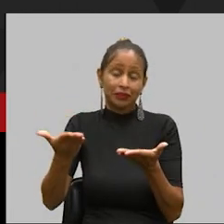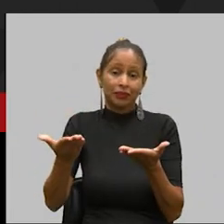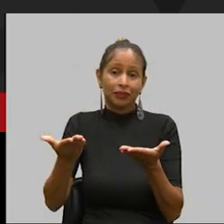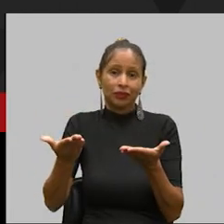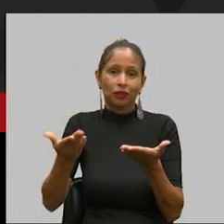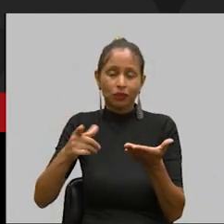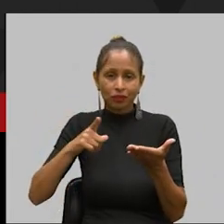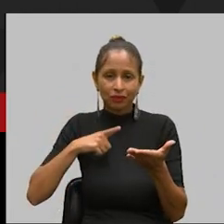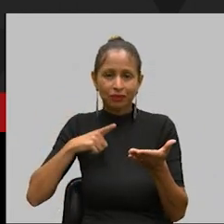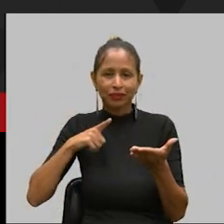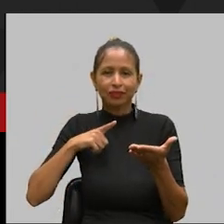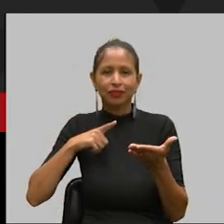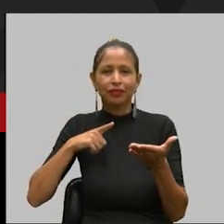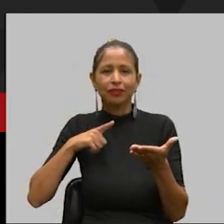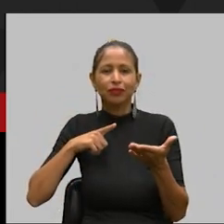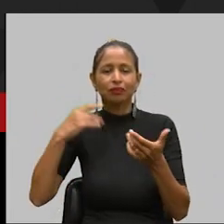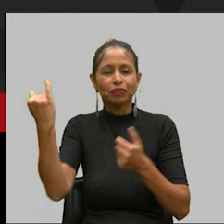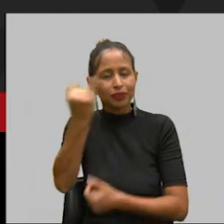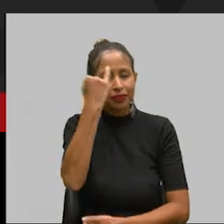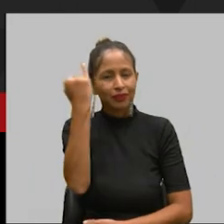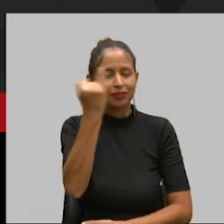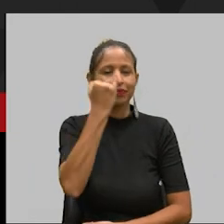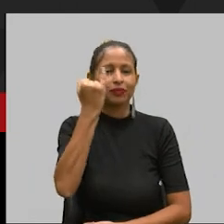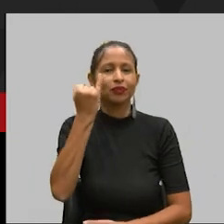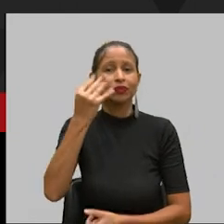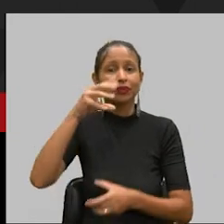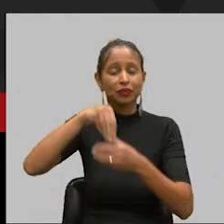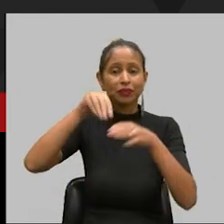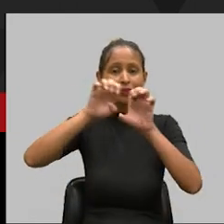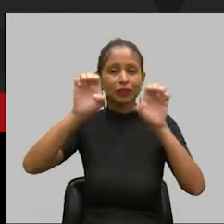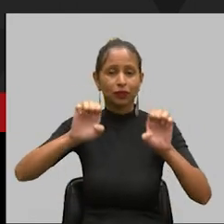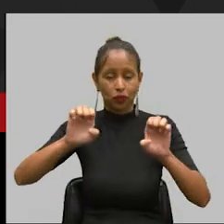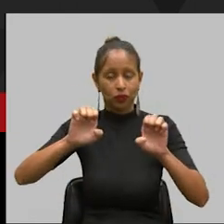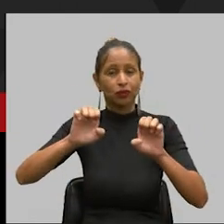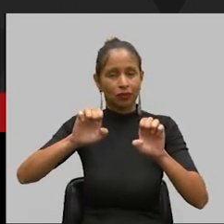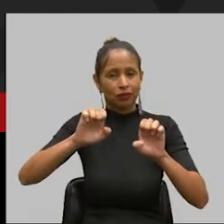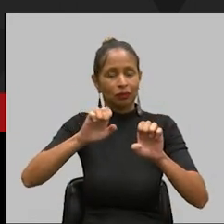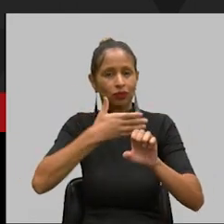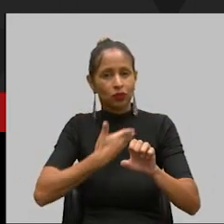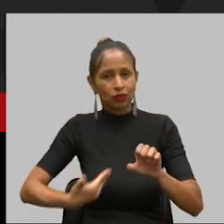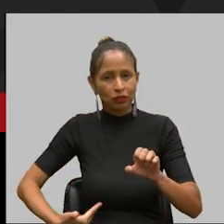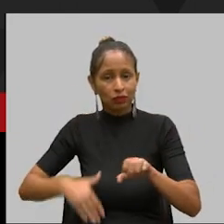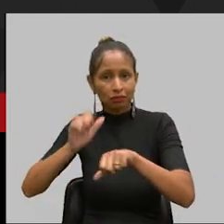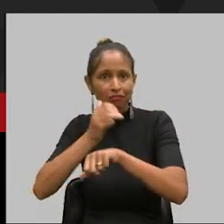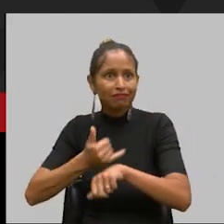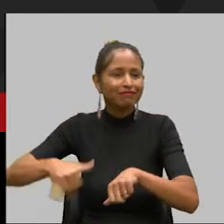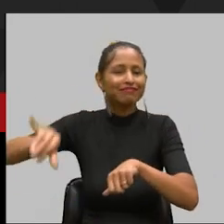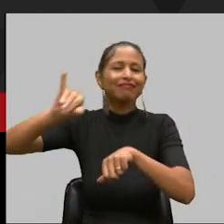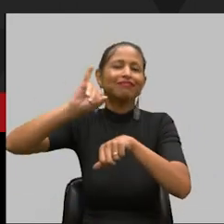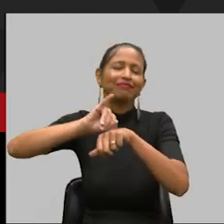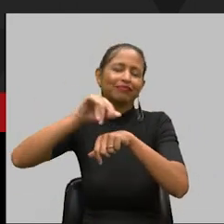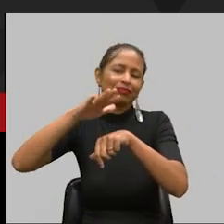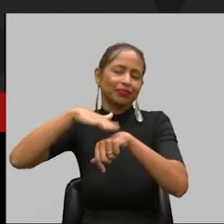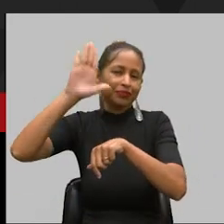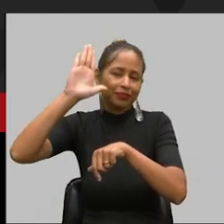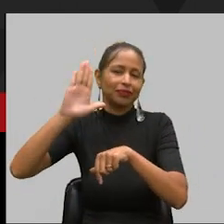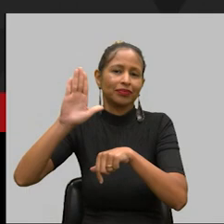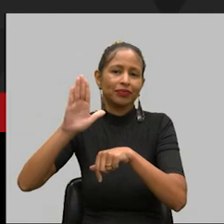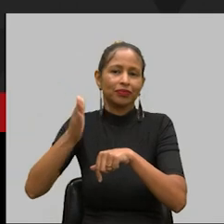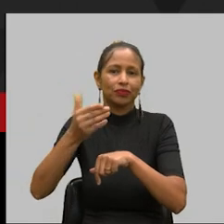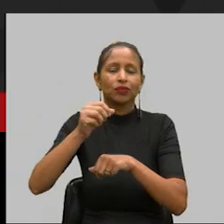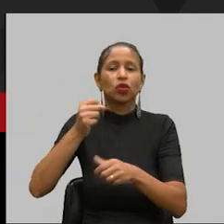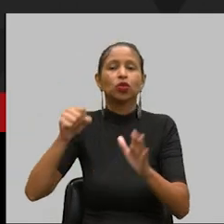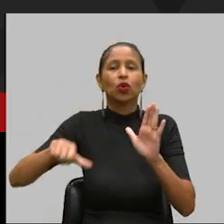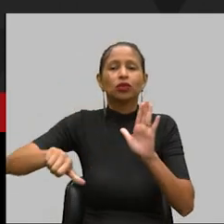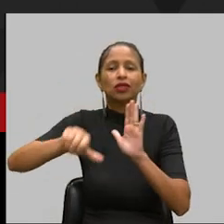patamar uma envergadura uma importância dentro da estrutura do estado eh superior ao que tínhamos antes do do golpe